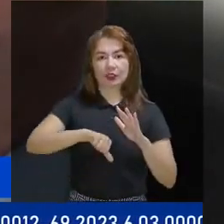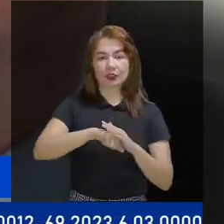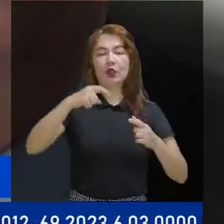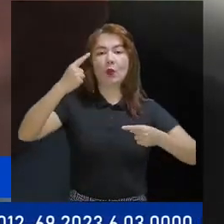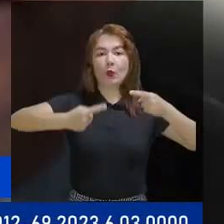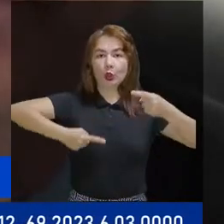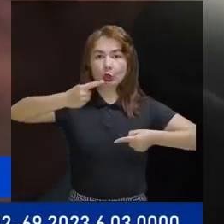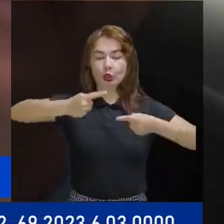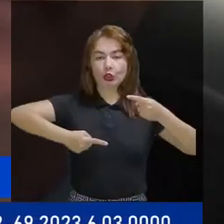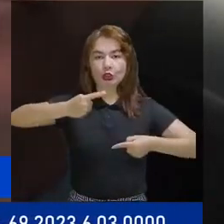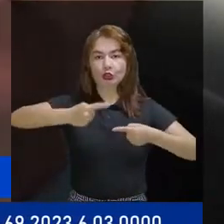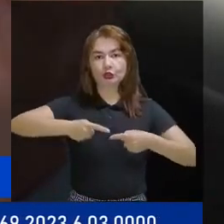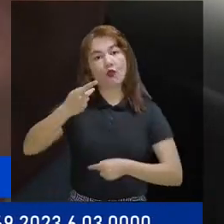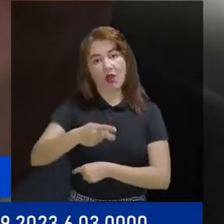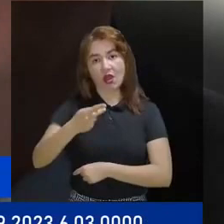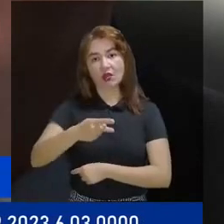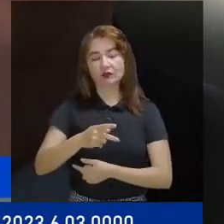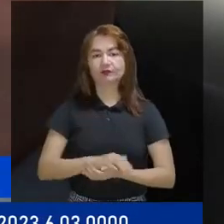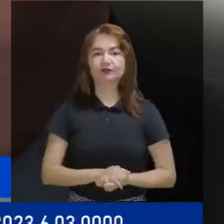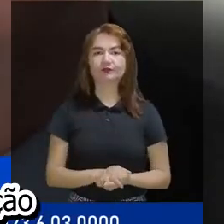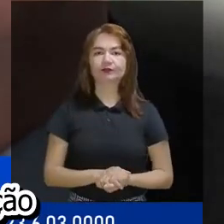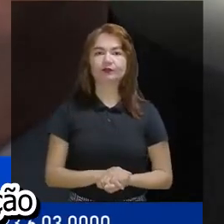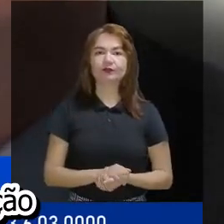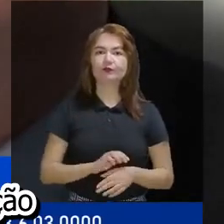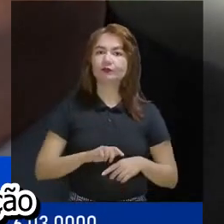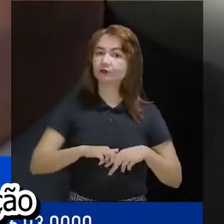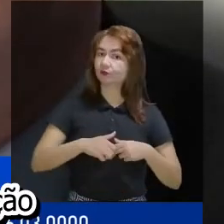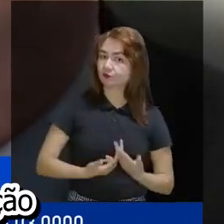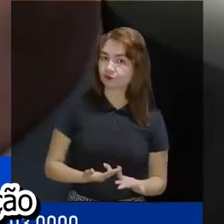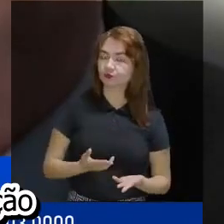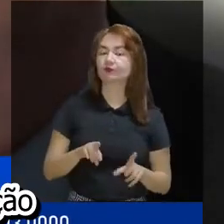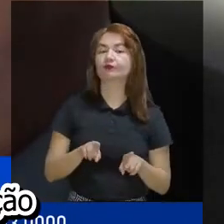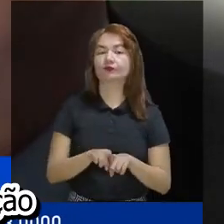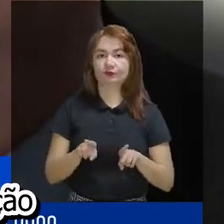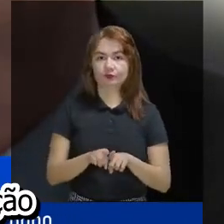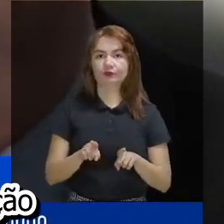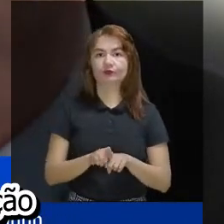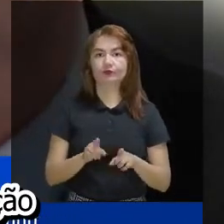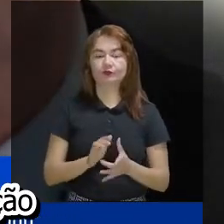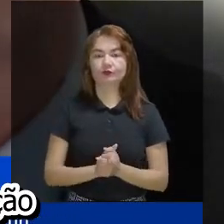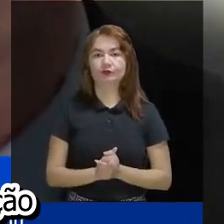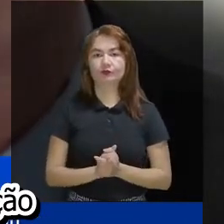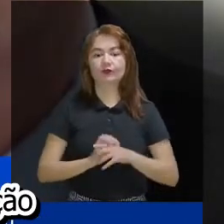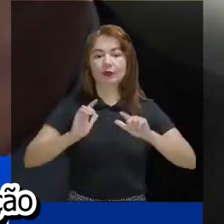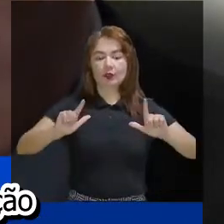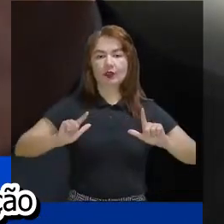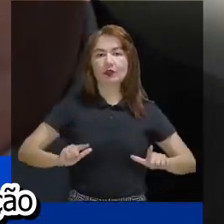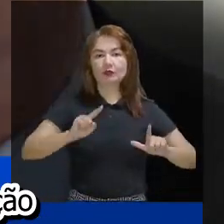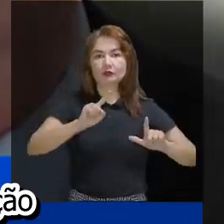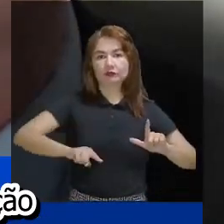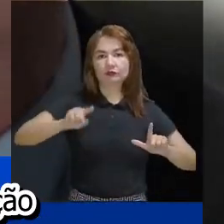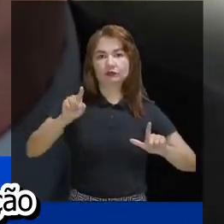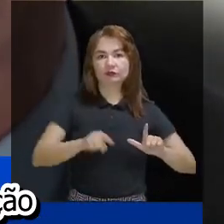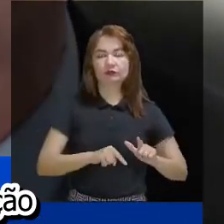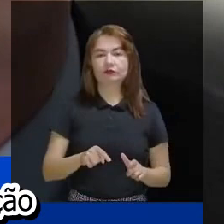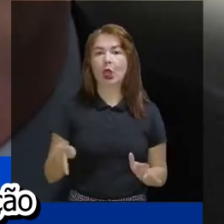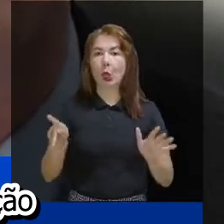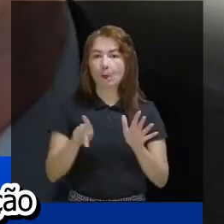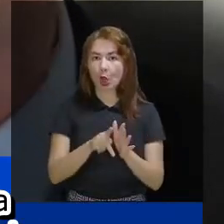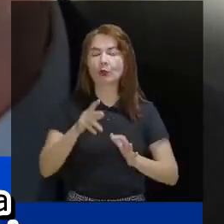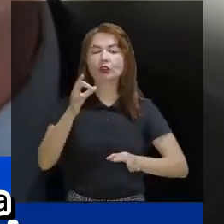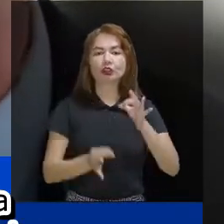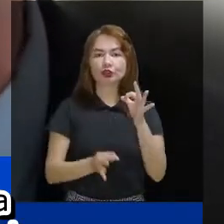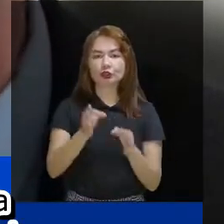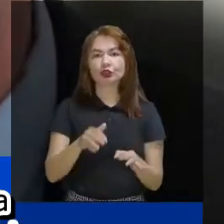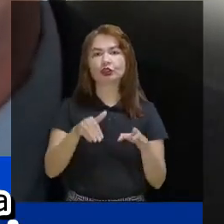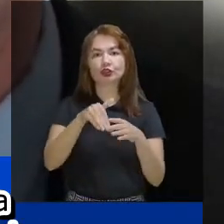impugnado. No ponto, relativamente às ações de impugnação de mandato eletivo, a competência da Justiça